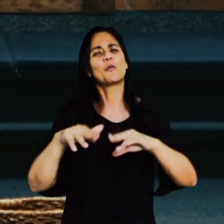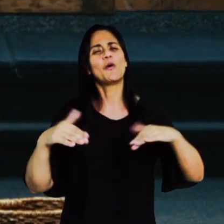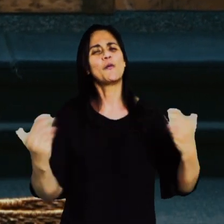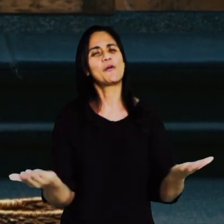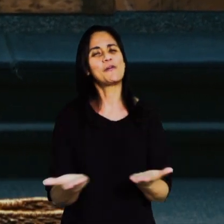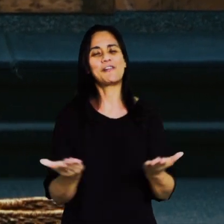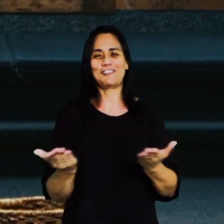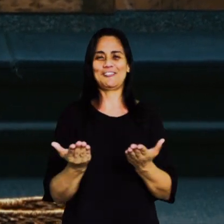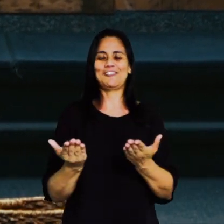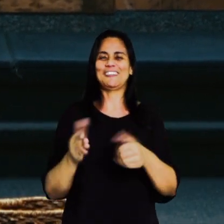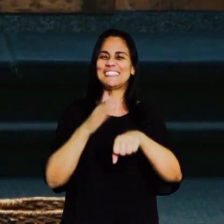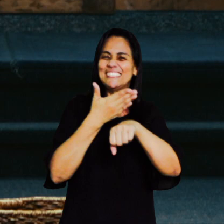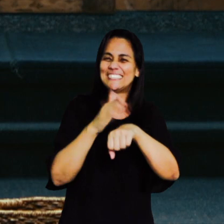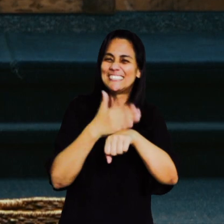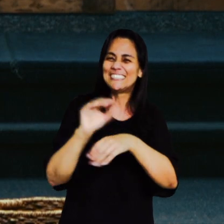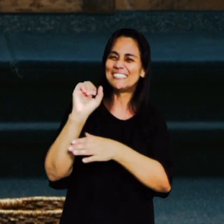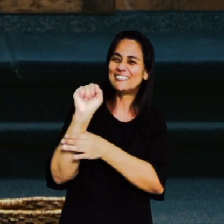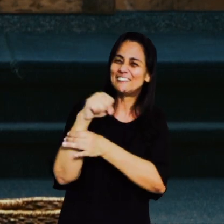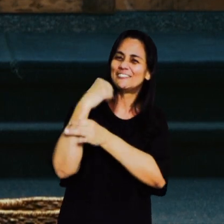Fisioterapia.